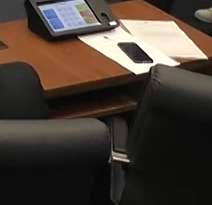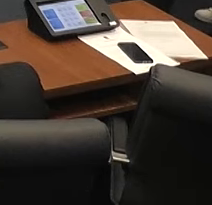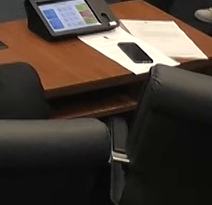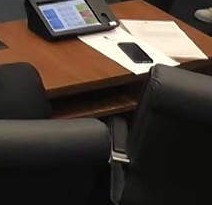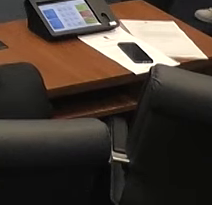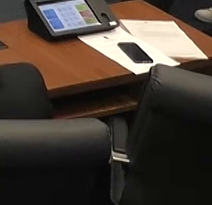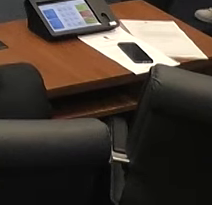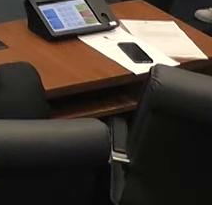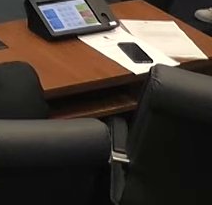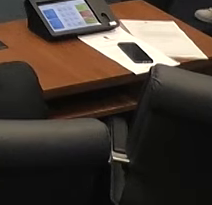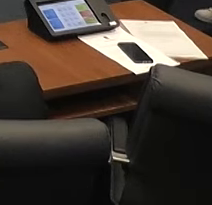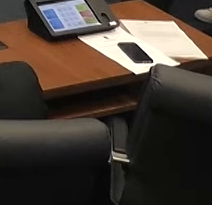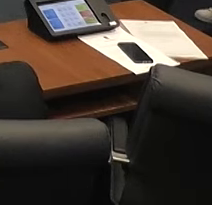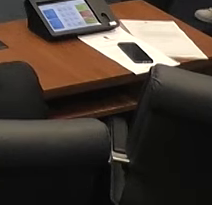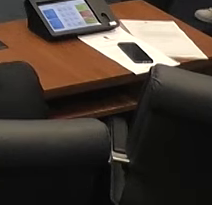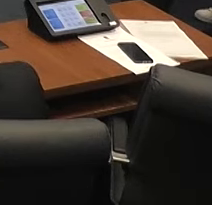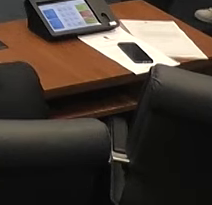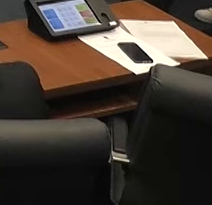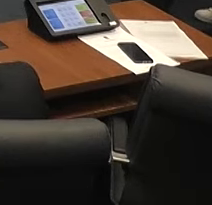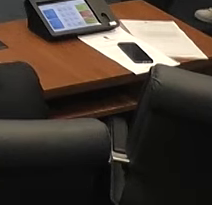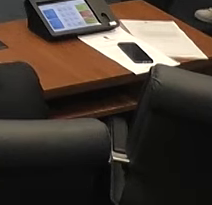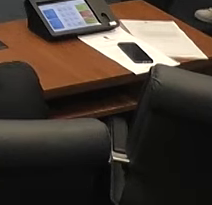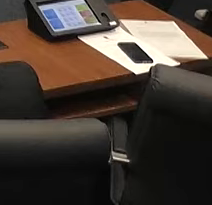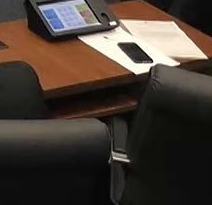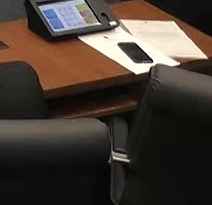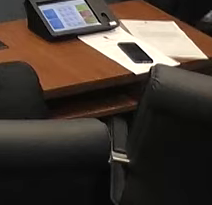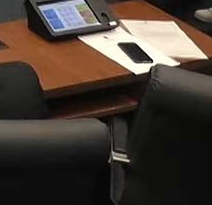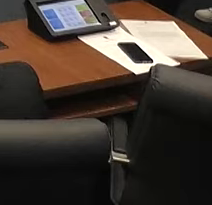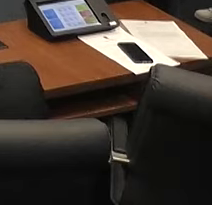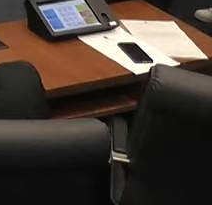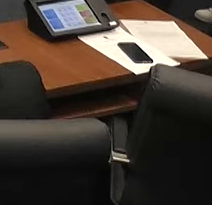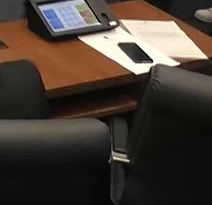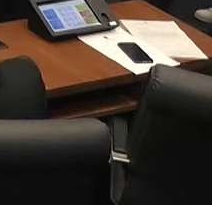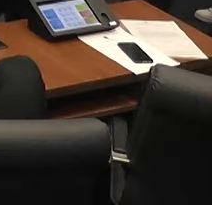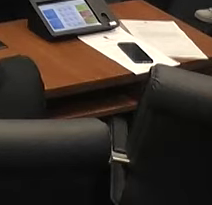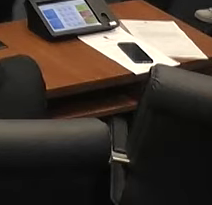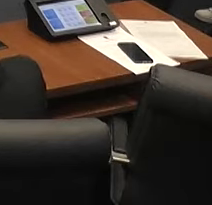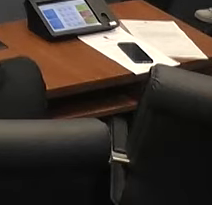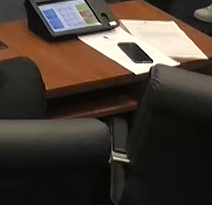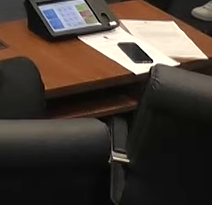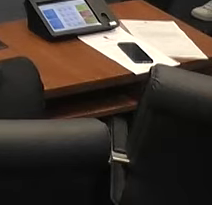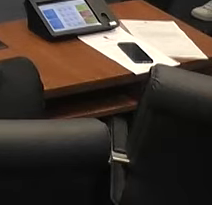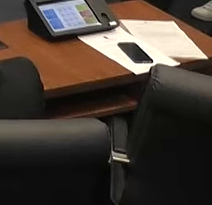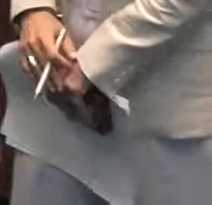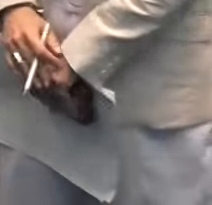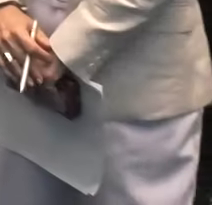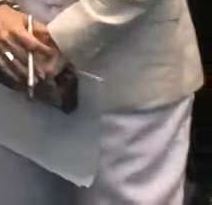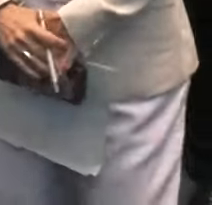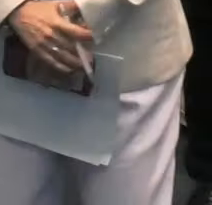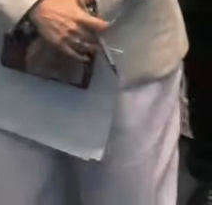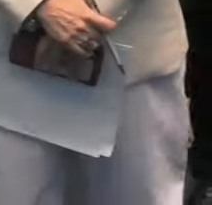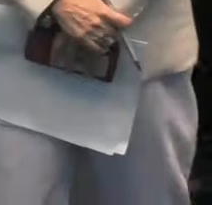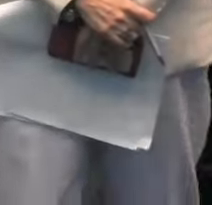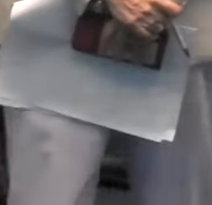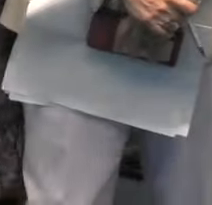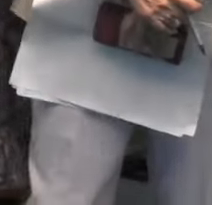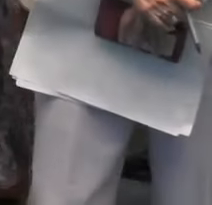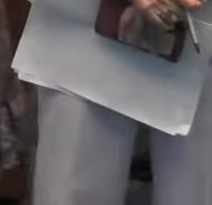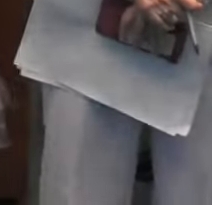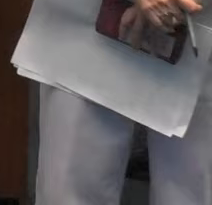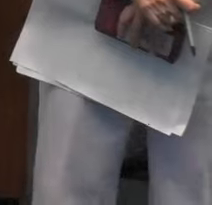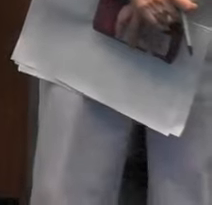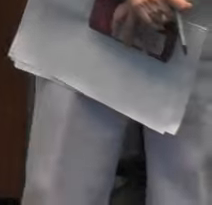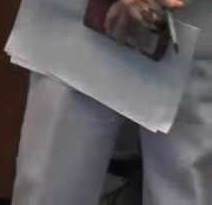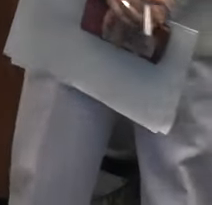Pois não. Apenas uma ponderação, nós estamos aqui debatendo nosso líder, deputado doutor Serginho,